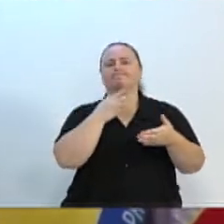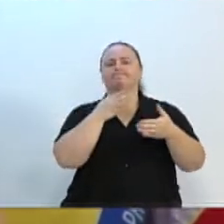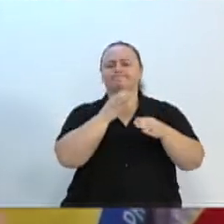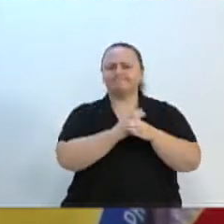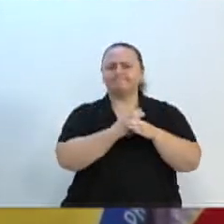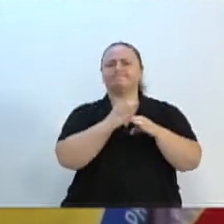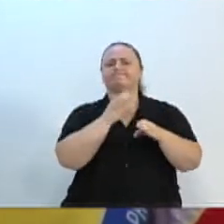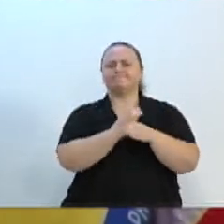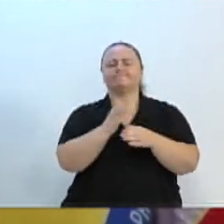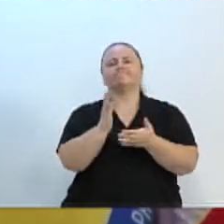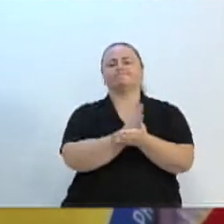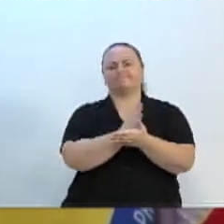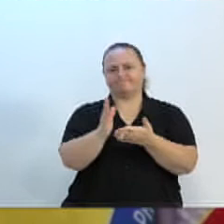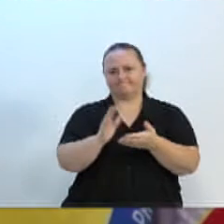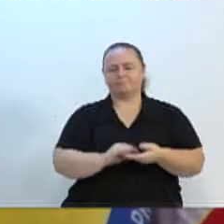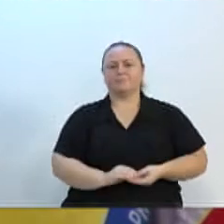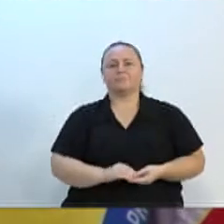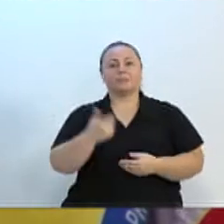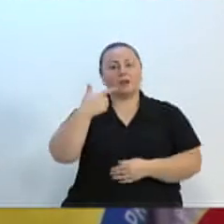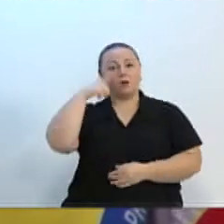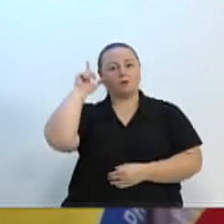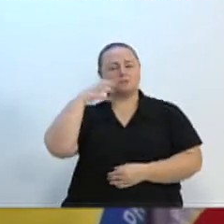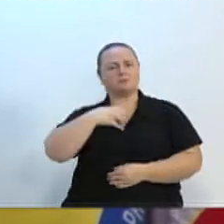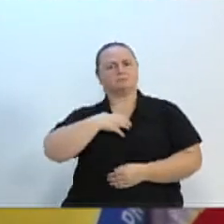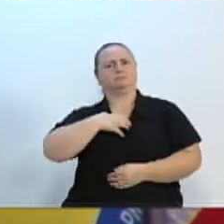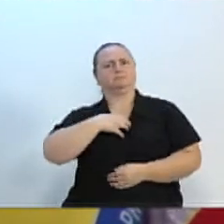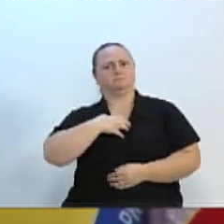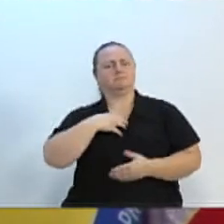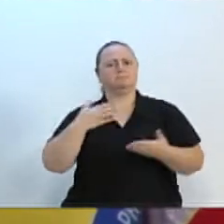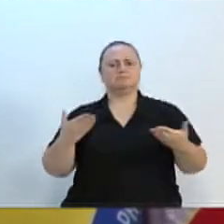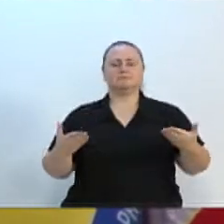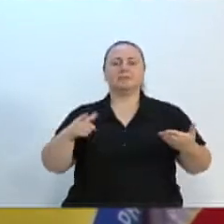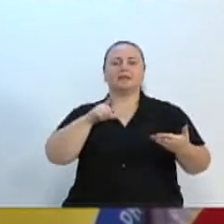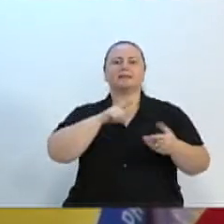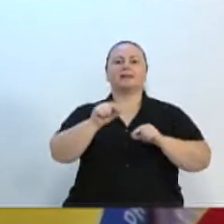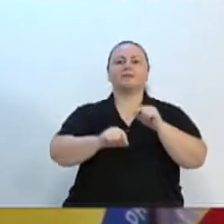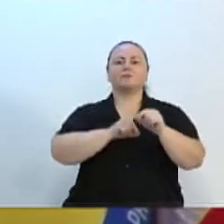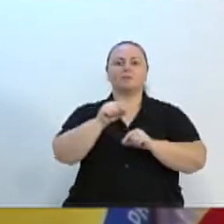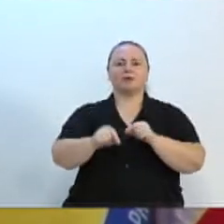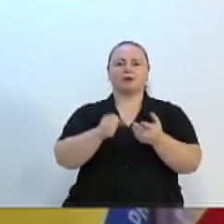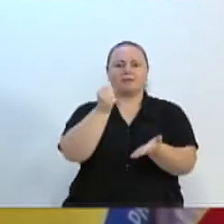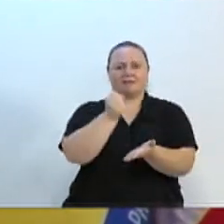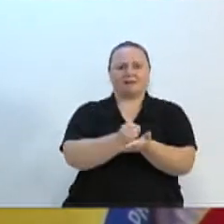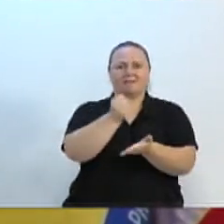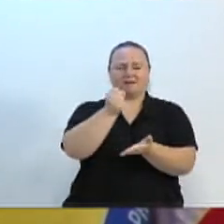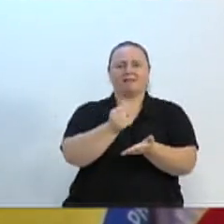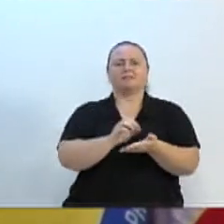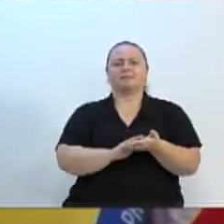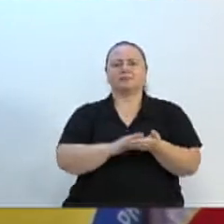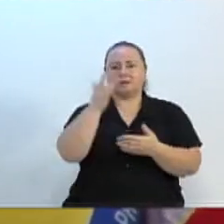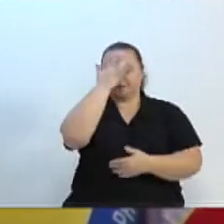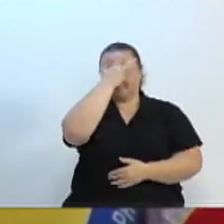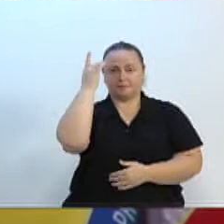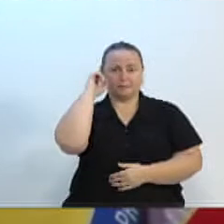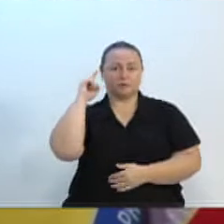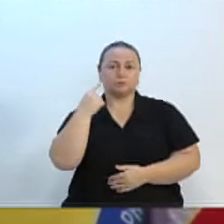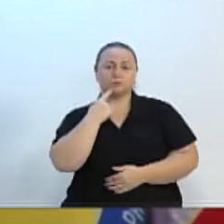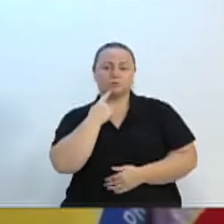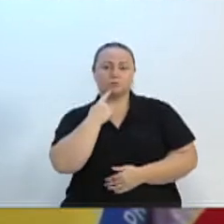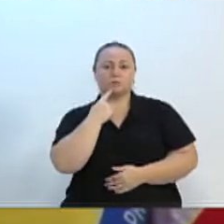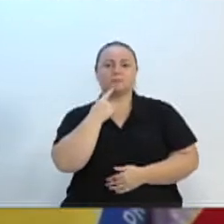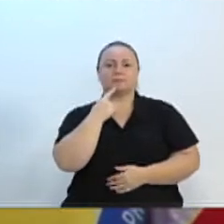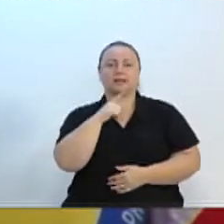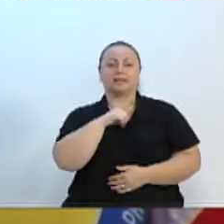e, por acaso, ontem aconteceu uma situação aqui num cartório da cidade, onde uma pessoa surda não conseguiu, né, levou a irmã